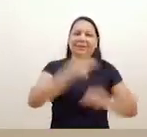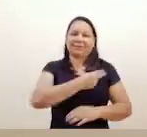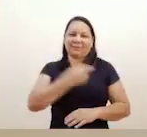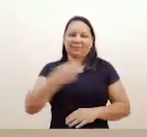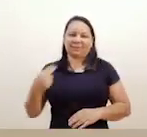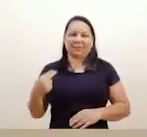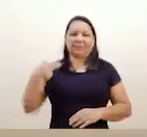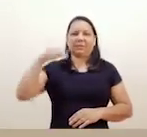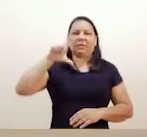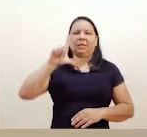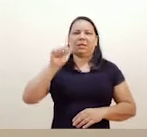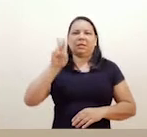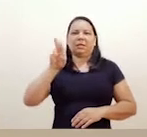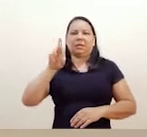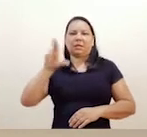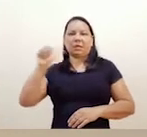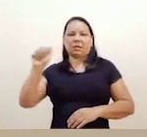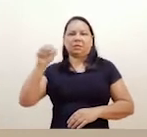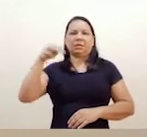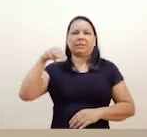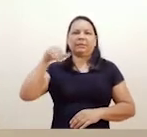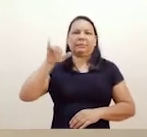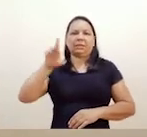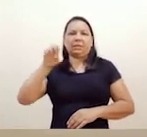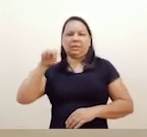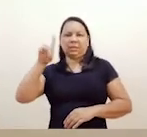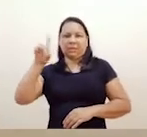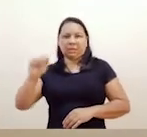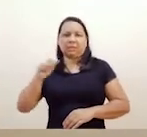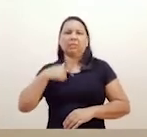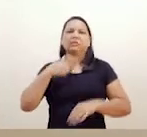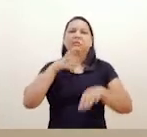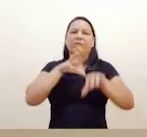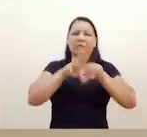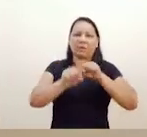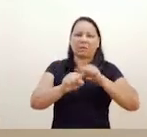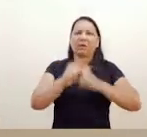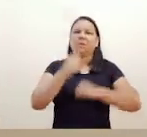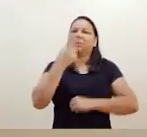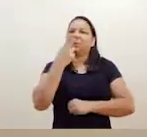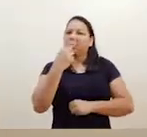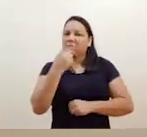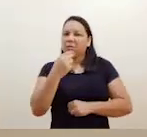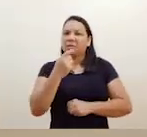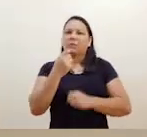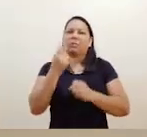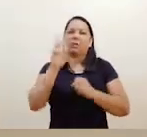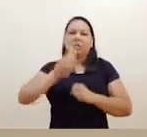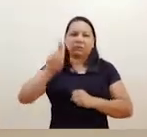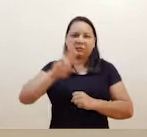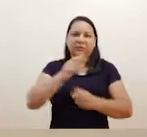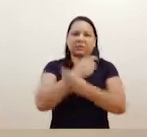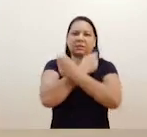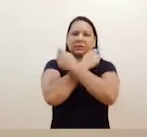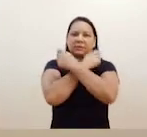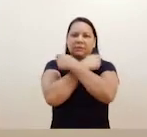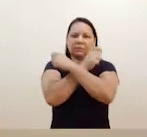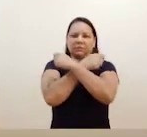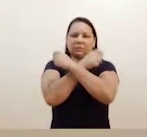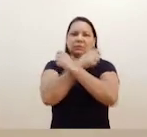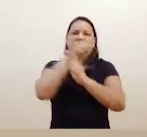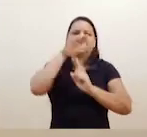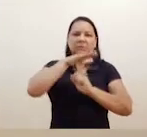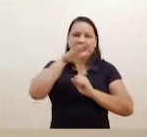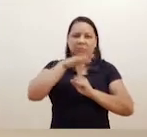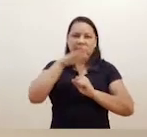Laura de Miranda, eu sou nutricionista formada pela Pontifícia Universidade Católica do Paraná, e hoje eu vim falar um pouquinho com vocês